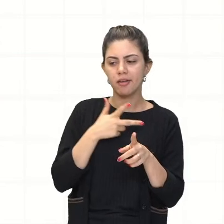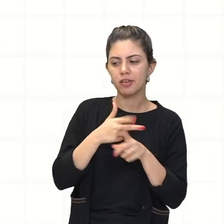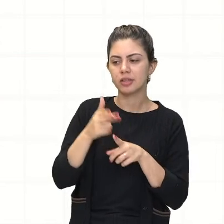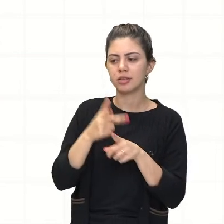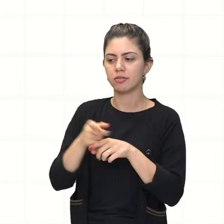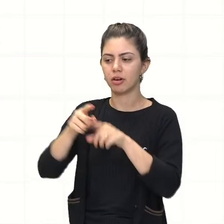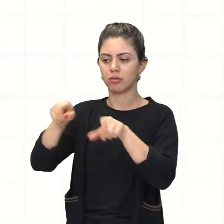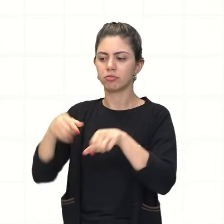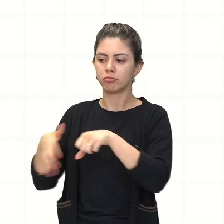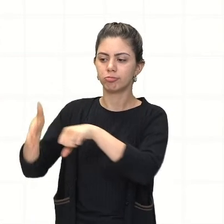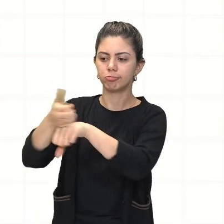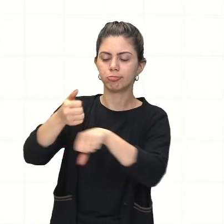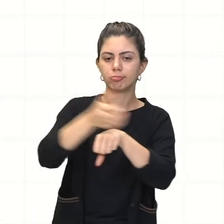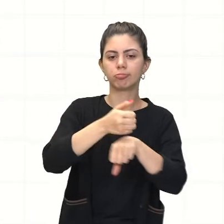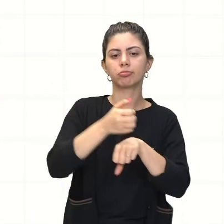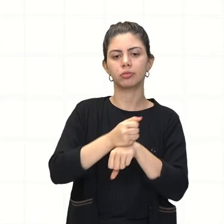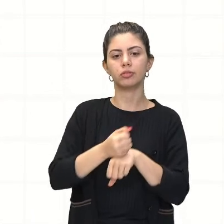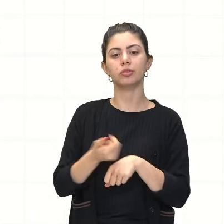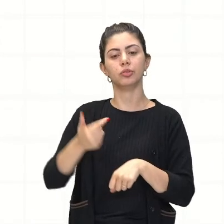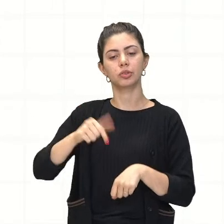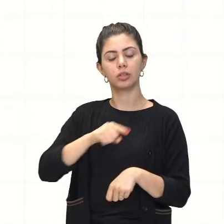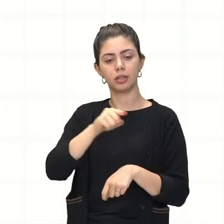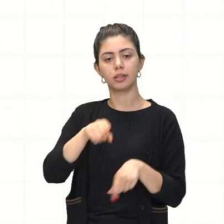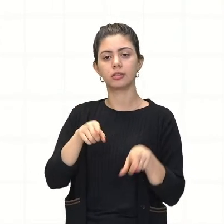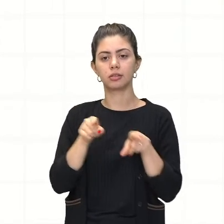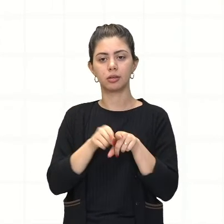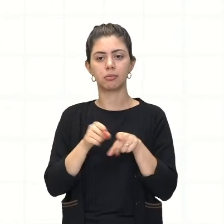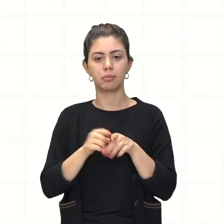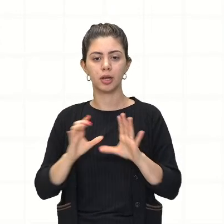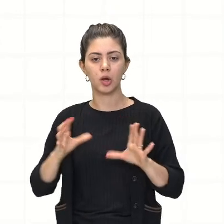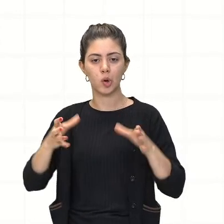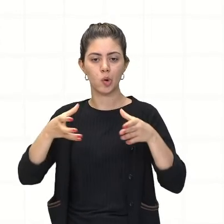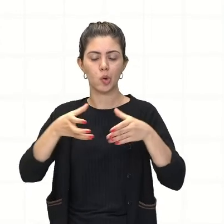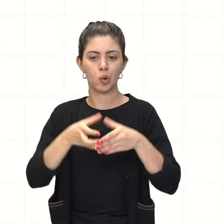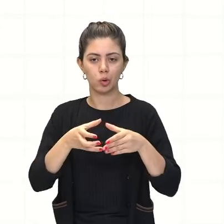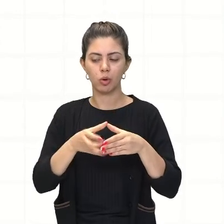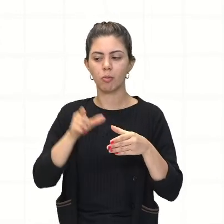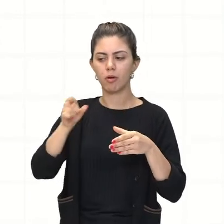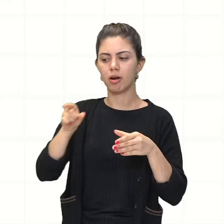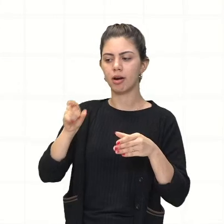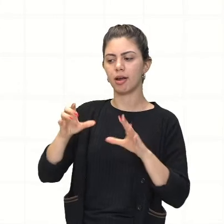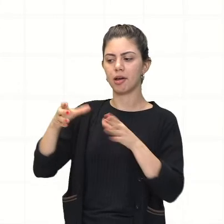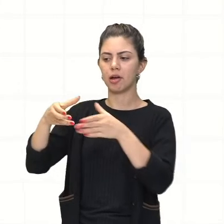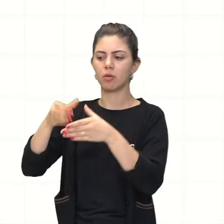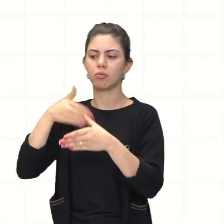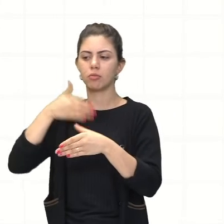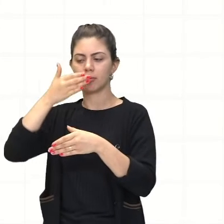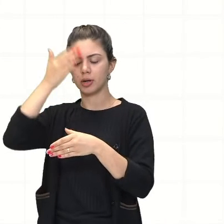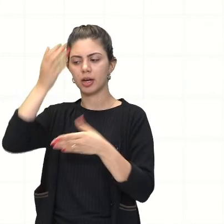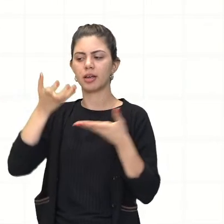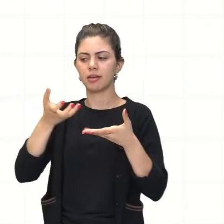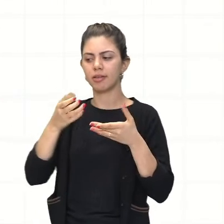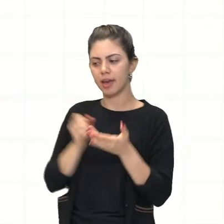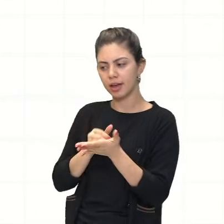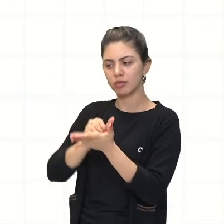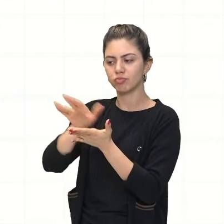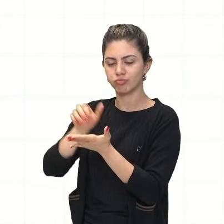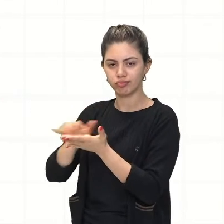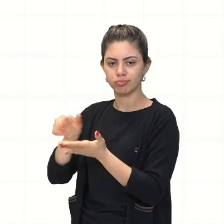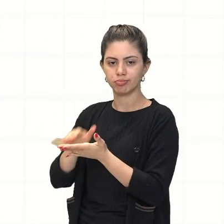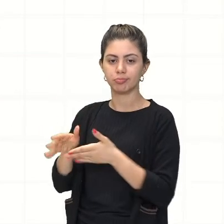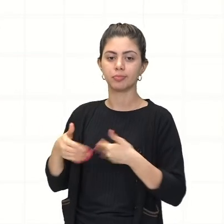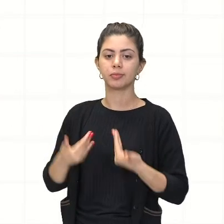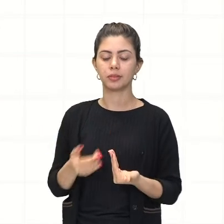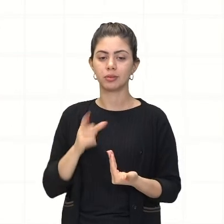reinos também vão se unir para lutar contra os mouros, para expulsar os mouros da Península Ibérica. E durante o